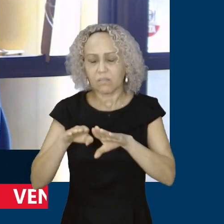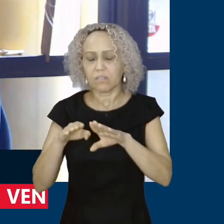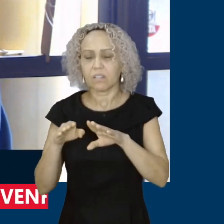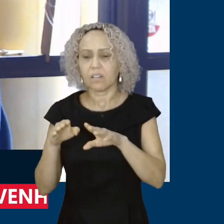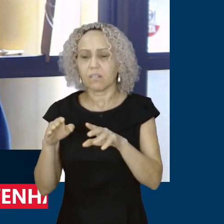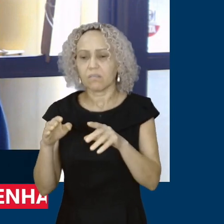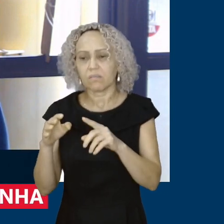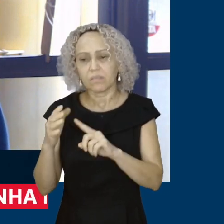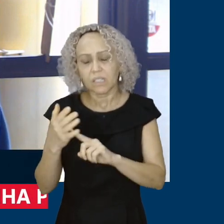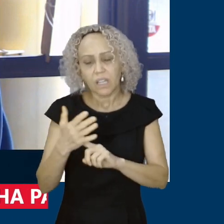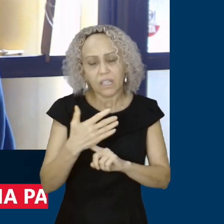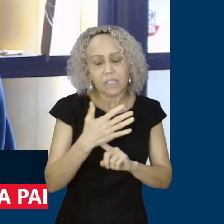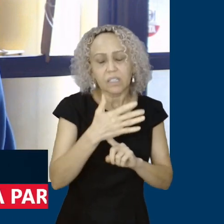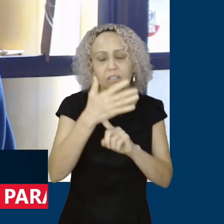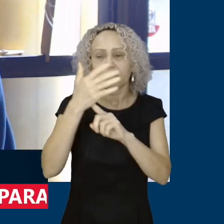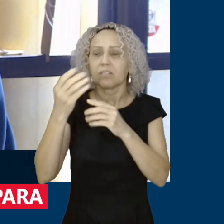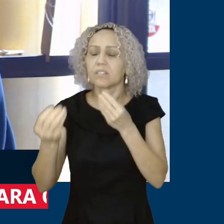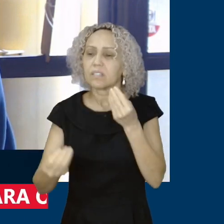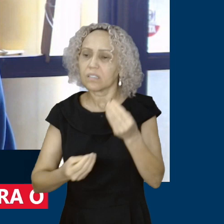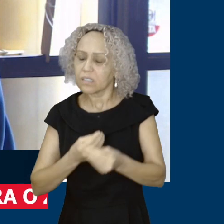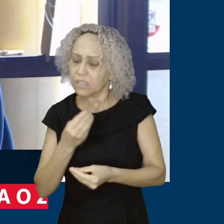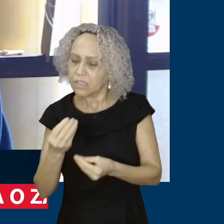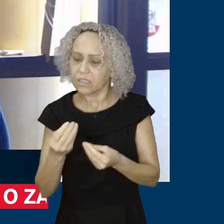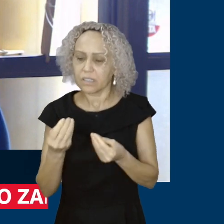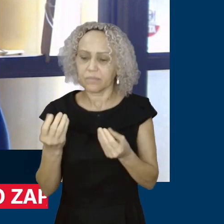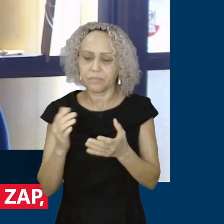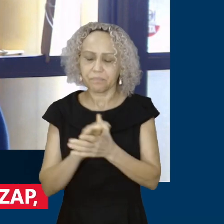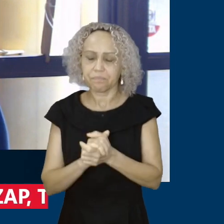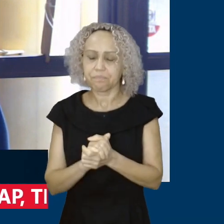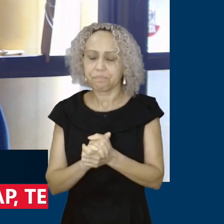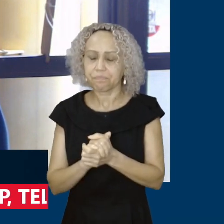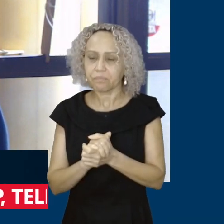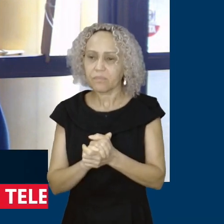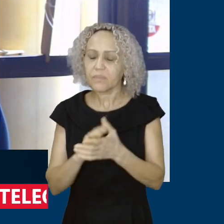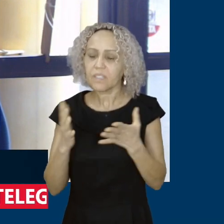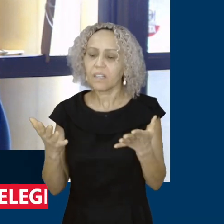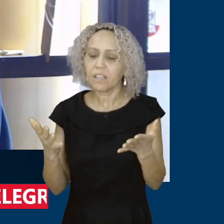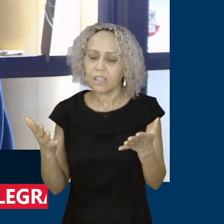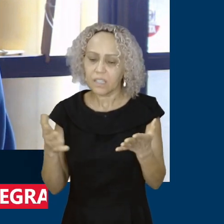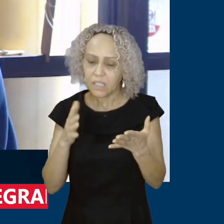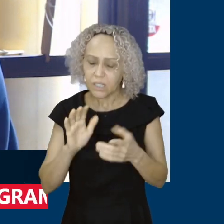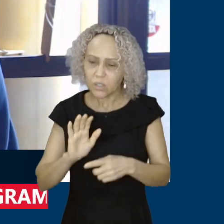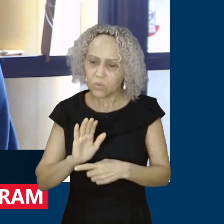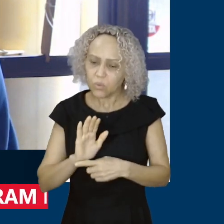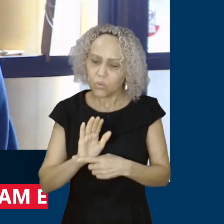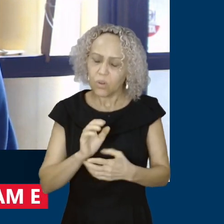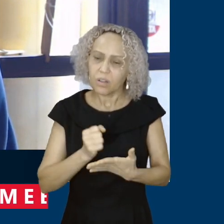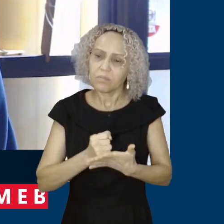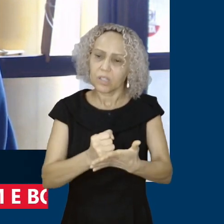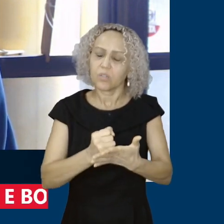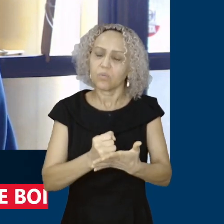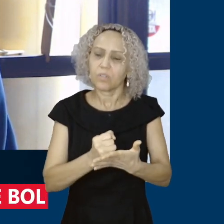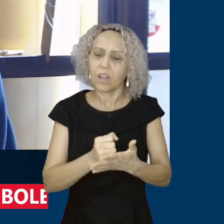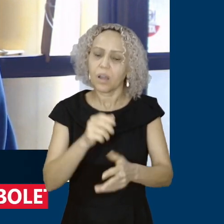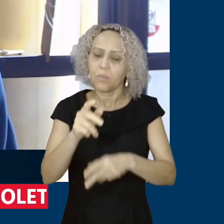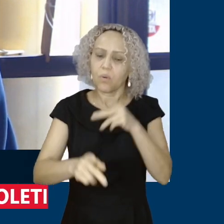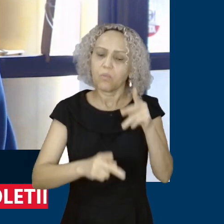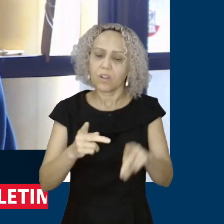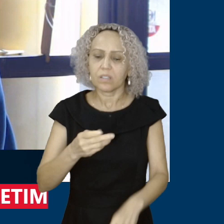você leva, entendeu, esses benefícios para a população, né, que facilita a